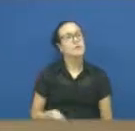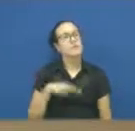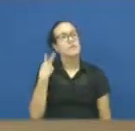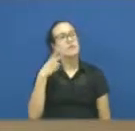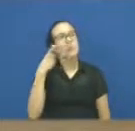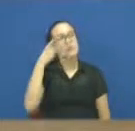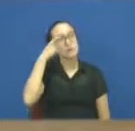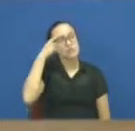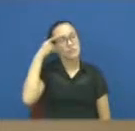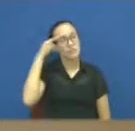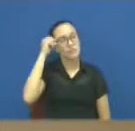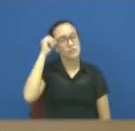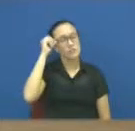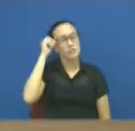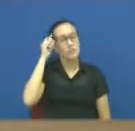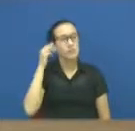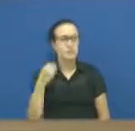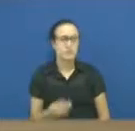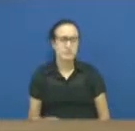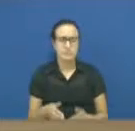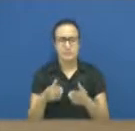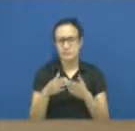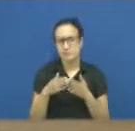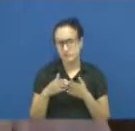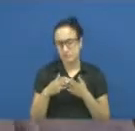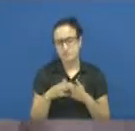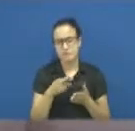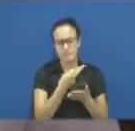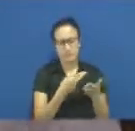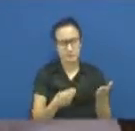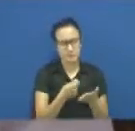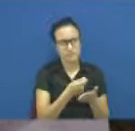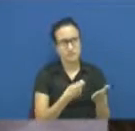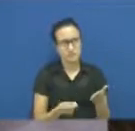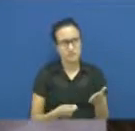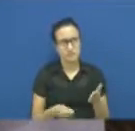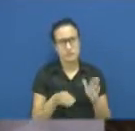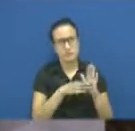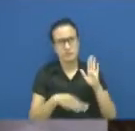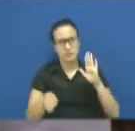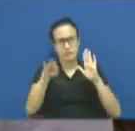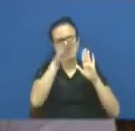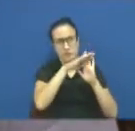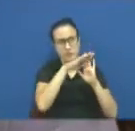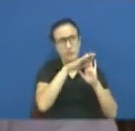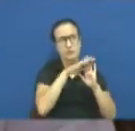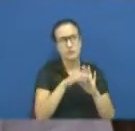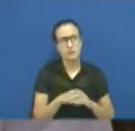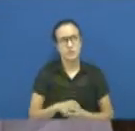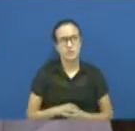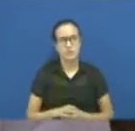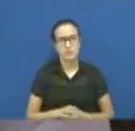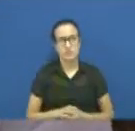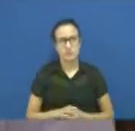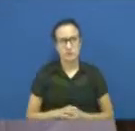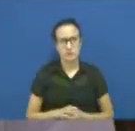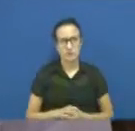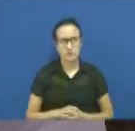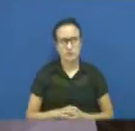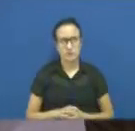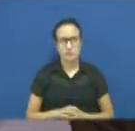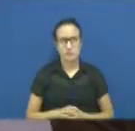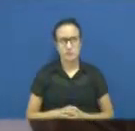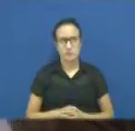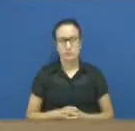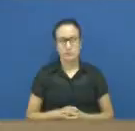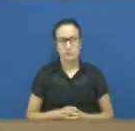presidente, eu faço um requerimento solicitando inversão da pauta para que nós votemos agora o item 14º. Muito